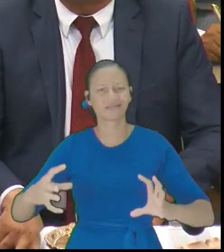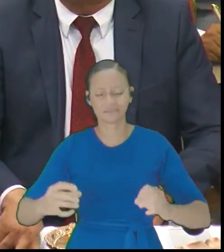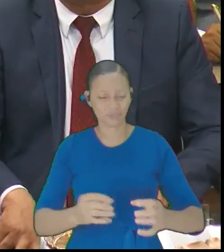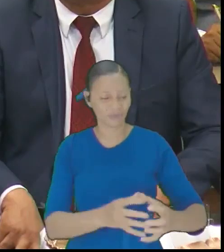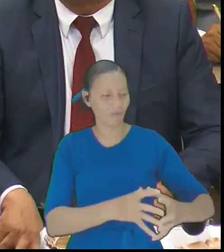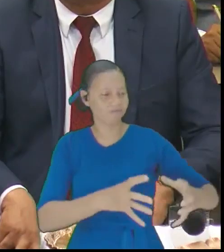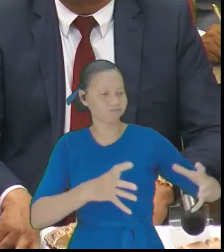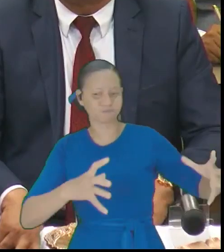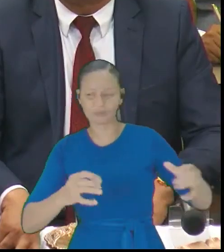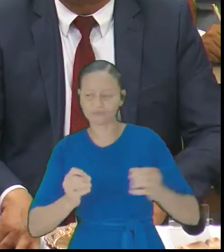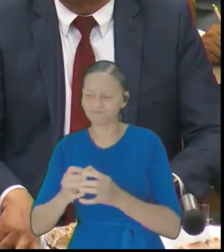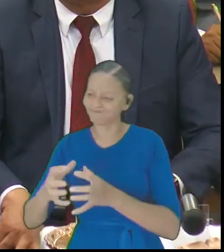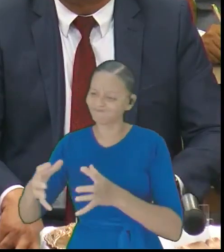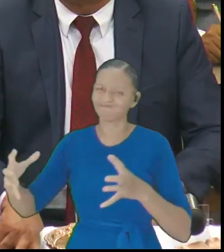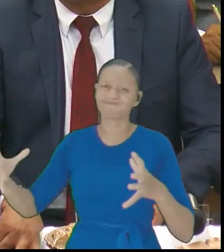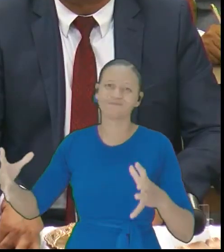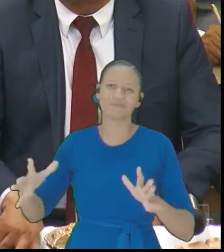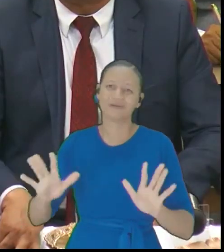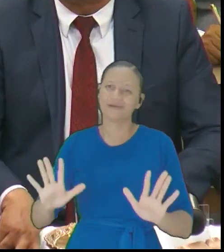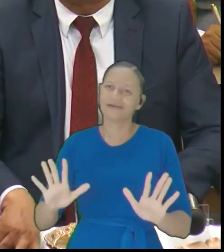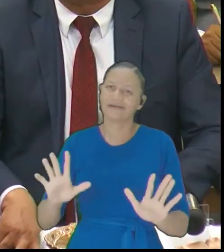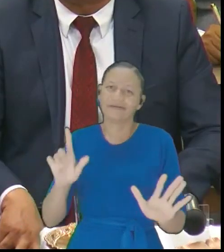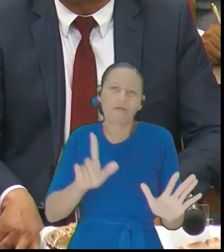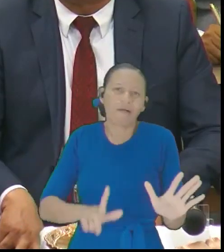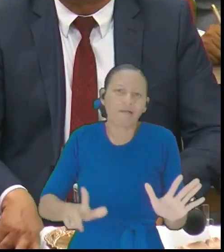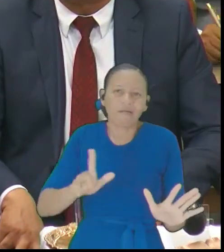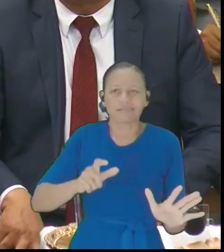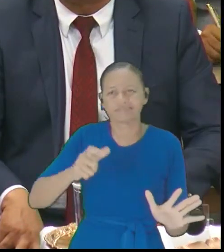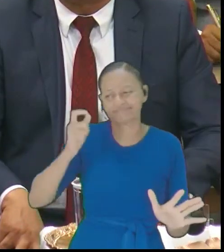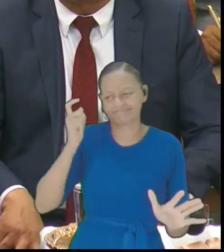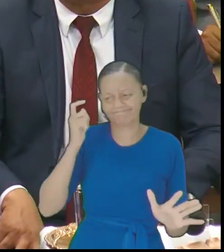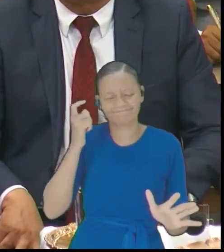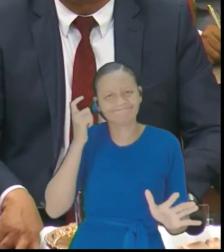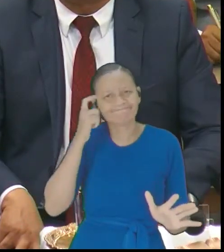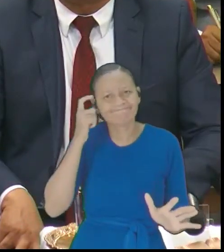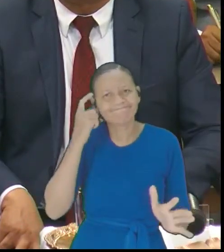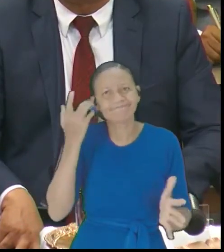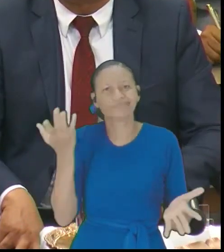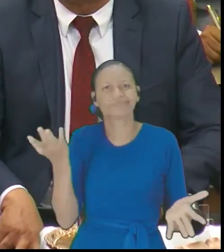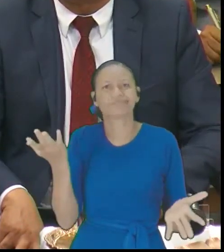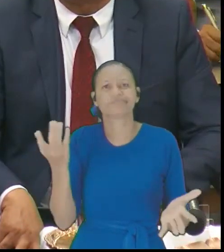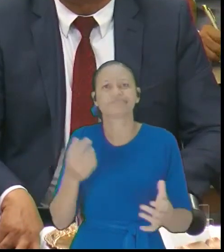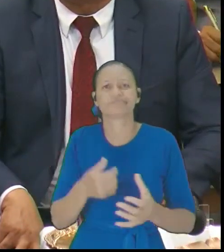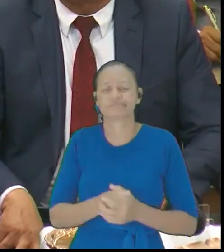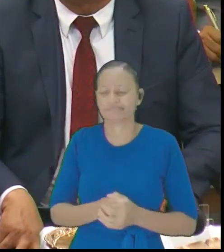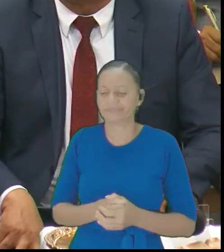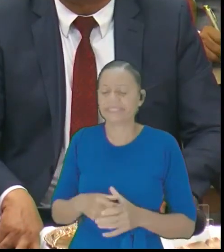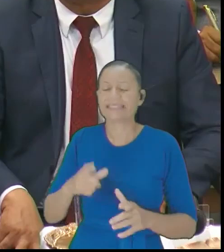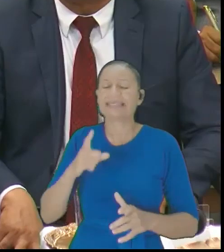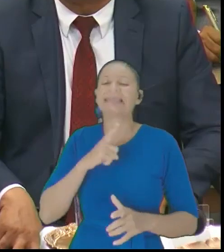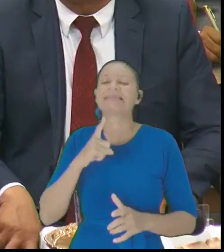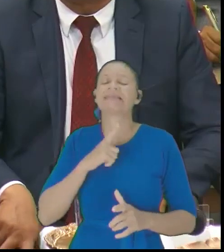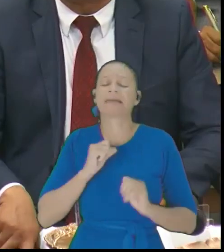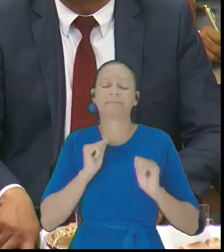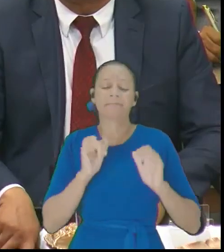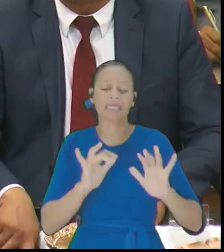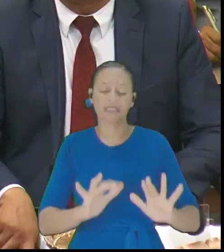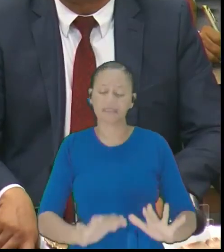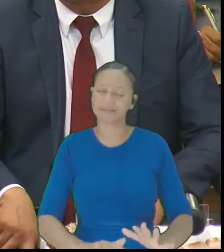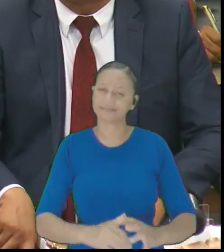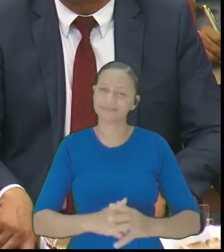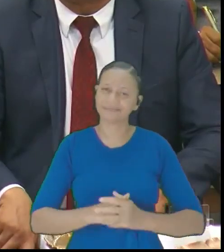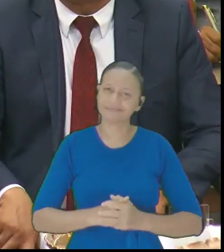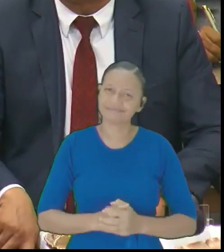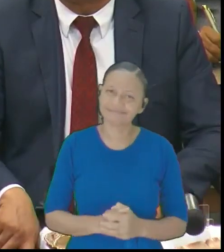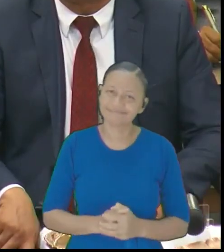uma questão lógica, uma questão de raciocínio. Quem é o portador da bênção?